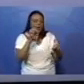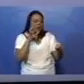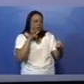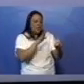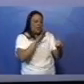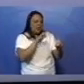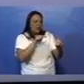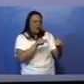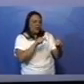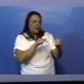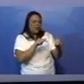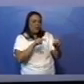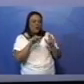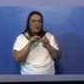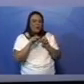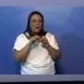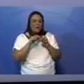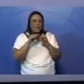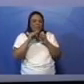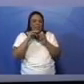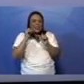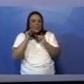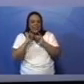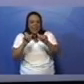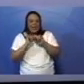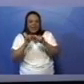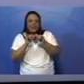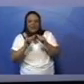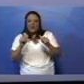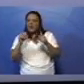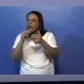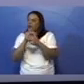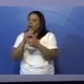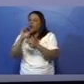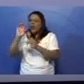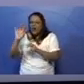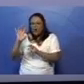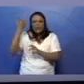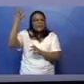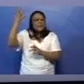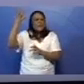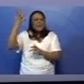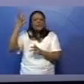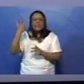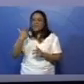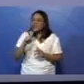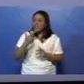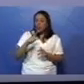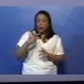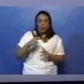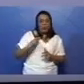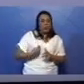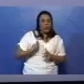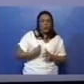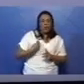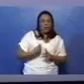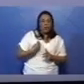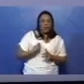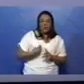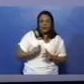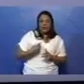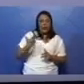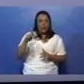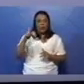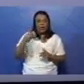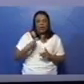narrativa fantástica, certo? Ela envolve sempre fatos sobrenaturais, que não são possíveis de acontecer no nosso dia a